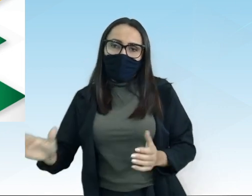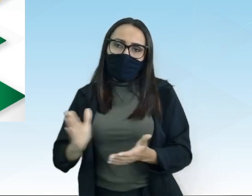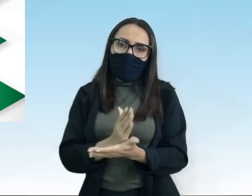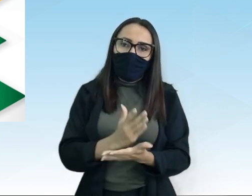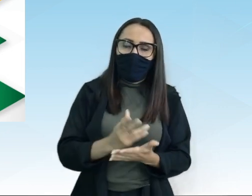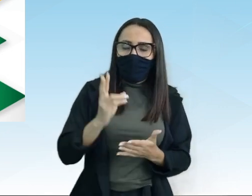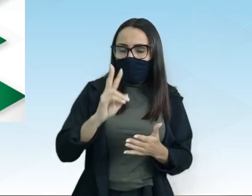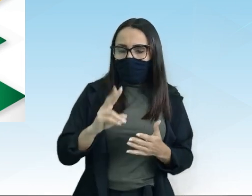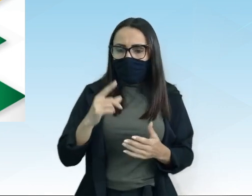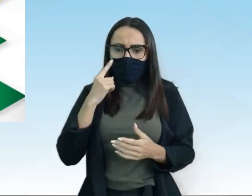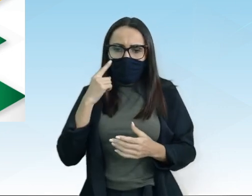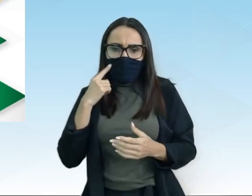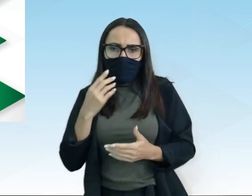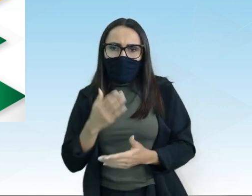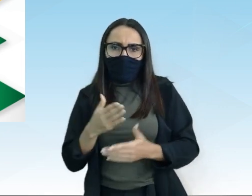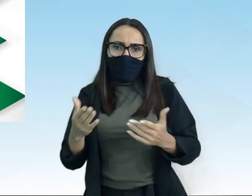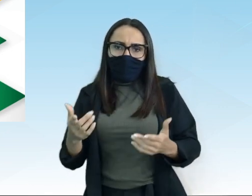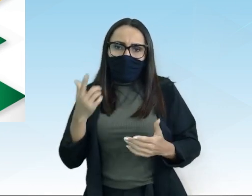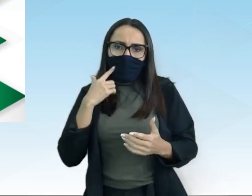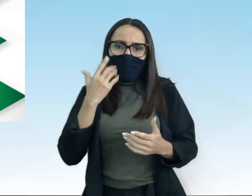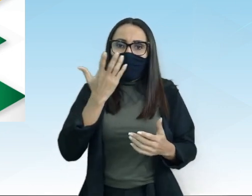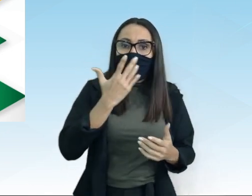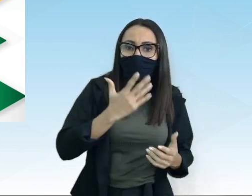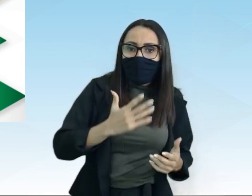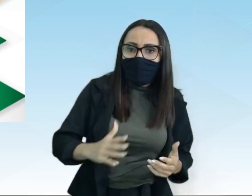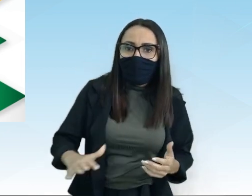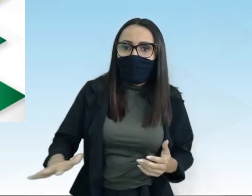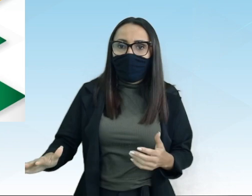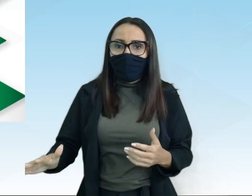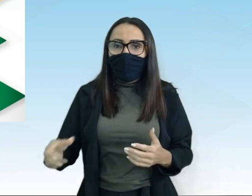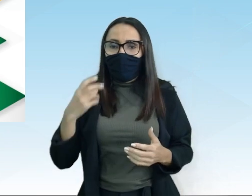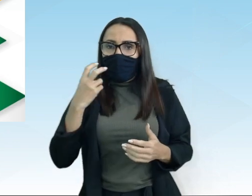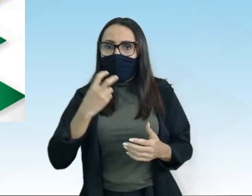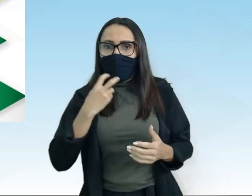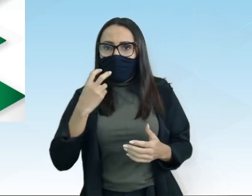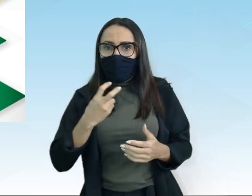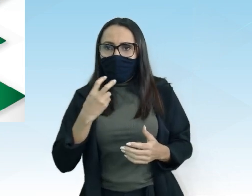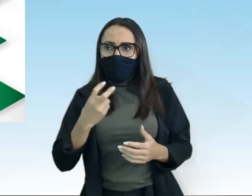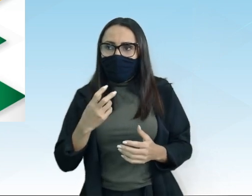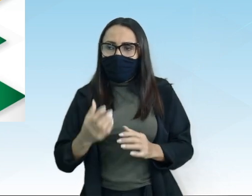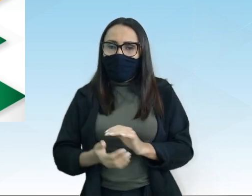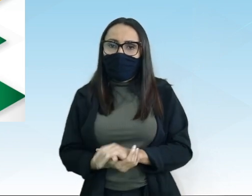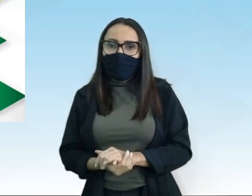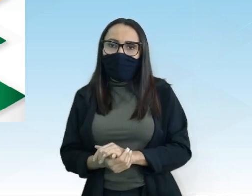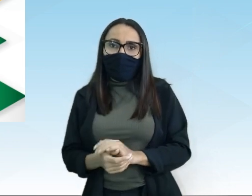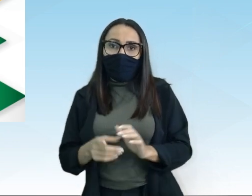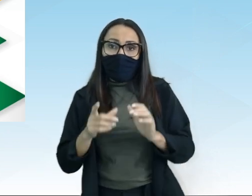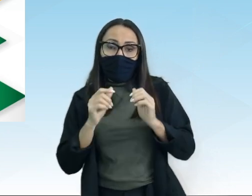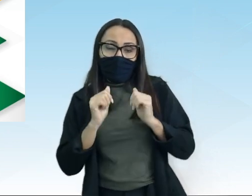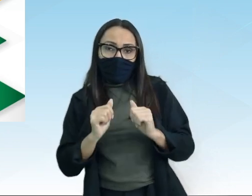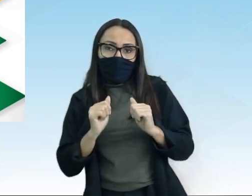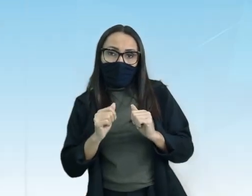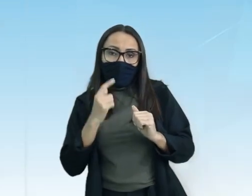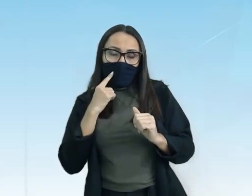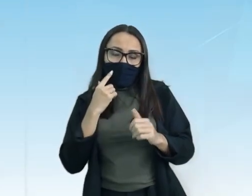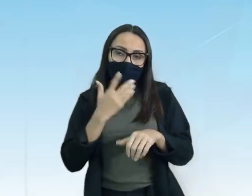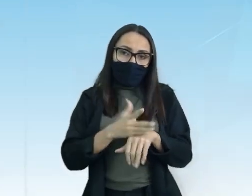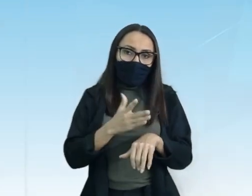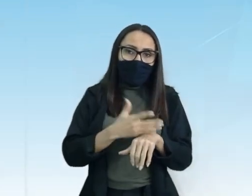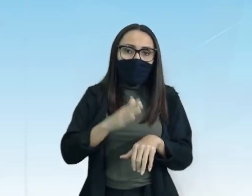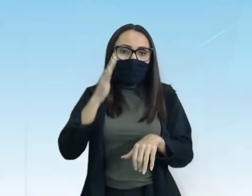nós tendemos a infantilizar a nossa fala, para que se possa ser mais prático,